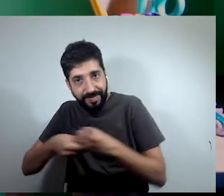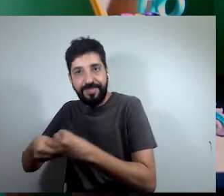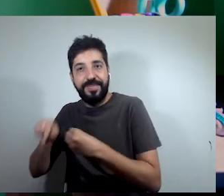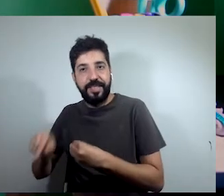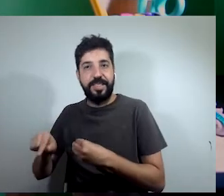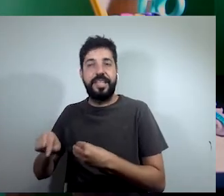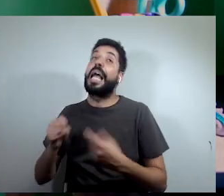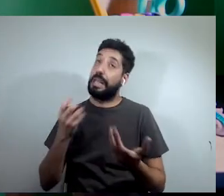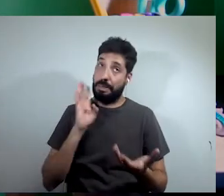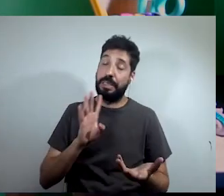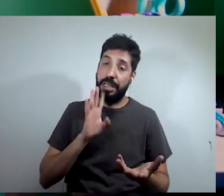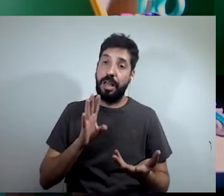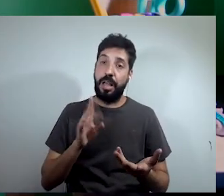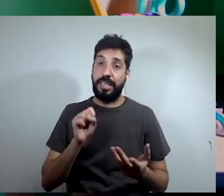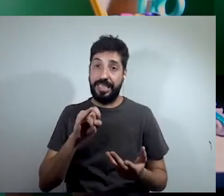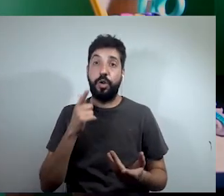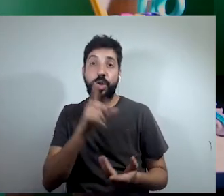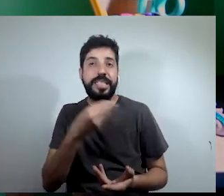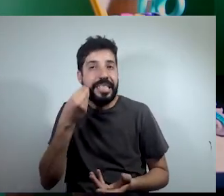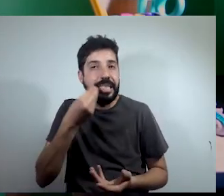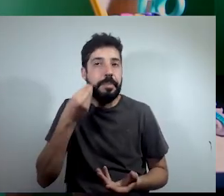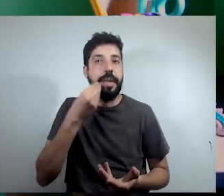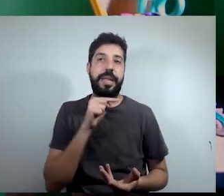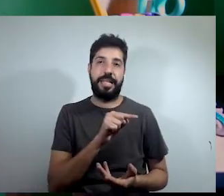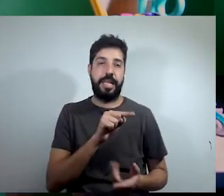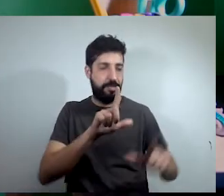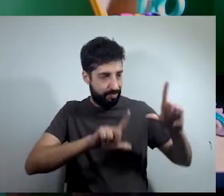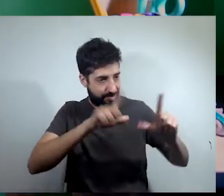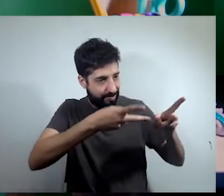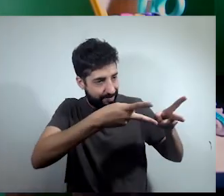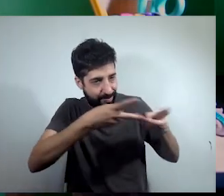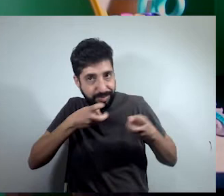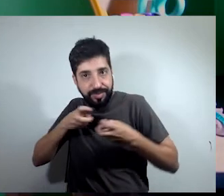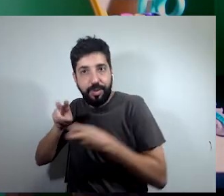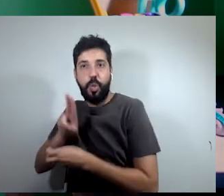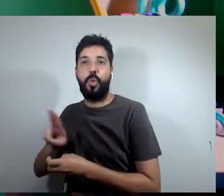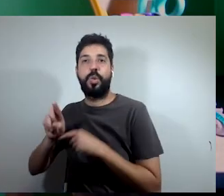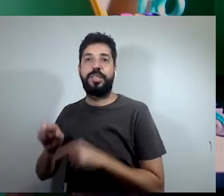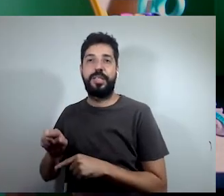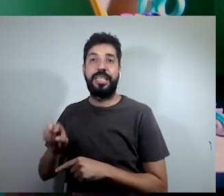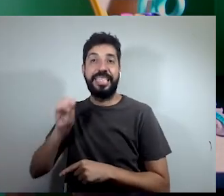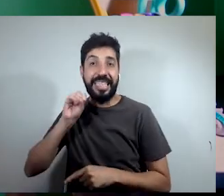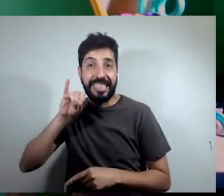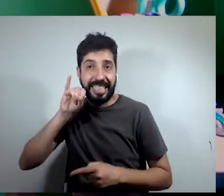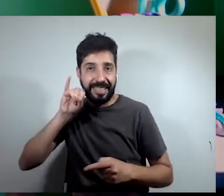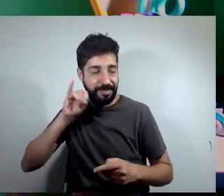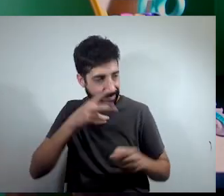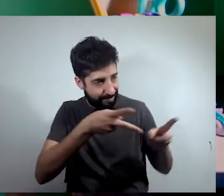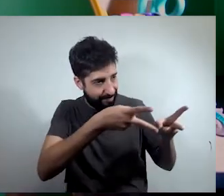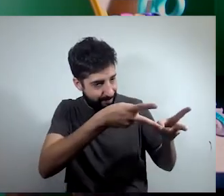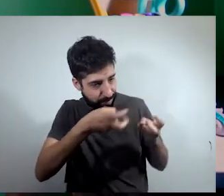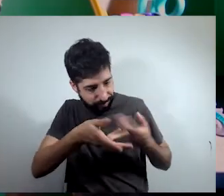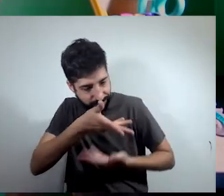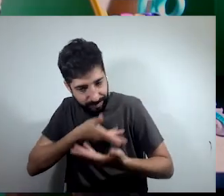você tivesse condições de experimentar essa ideia. Porque quando você relaciona o conteúdo audiovisual